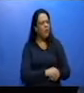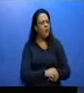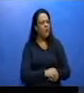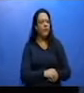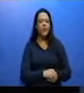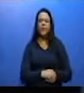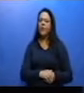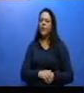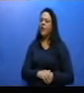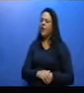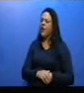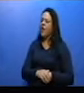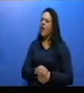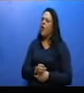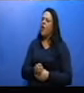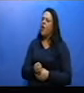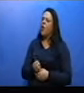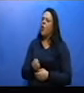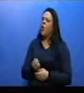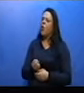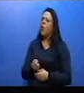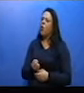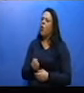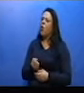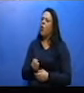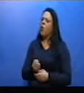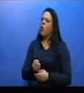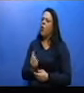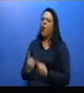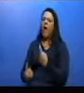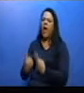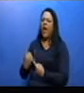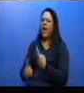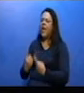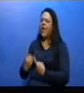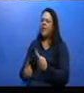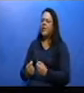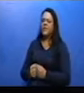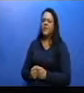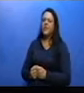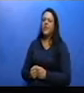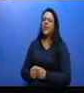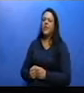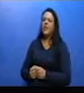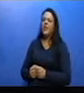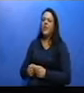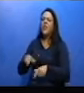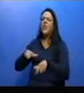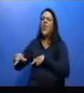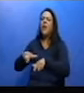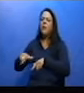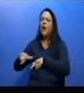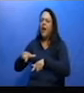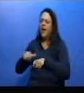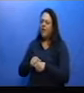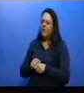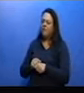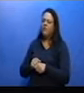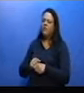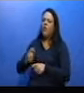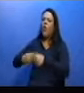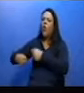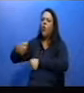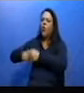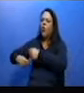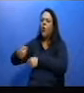Quais são as atividades econômicas desenvolvidas no estado que você mora? Quer dizer, em todo o estado, em todas